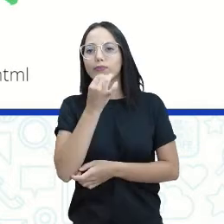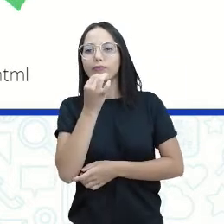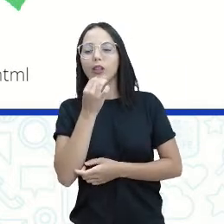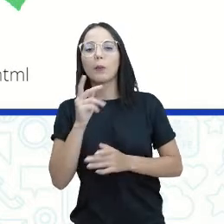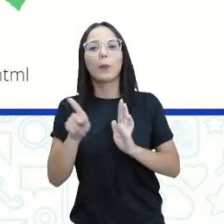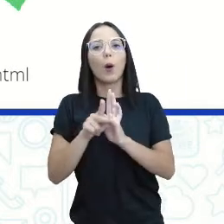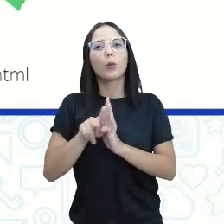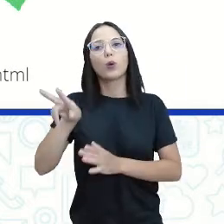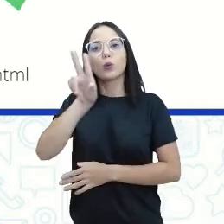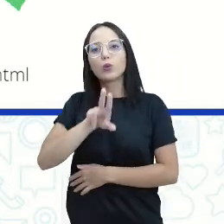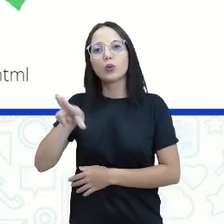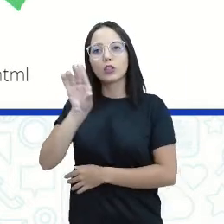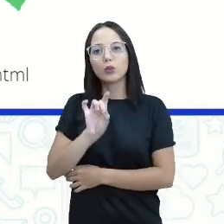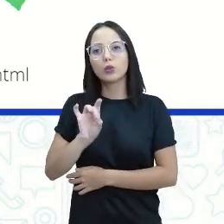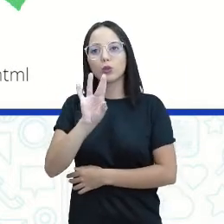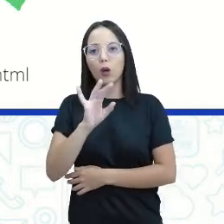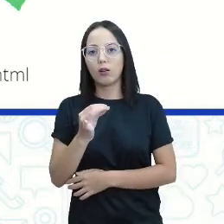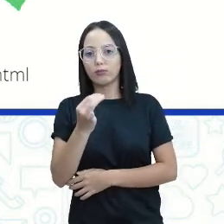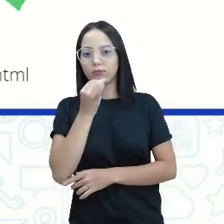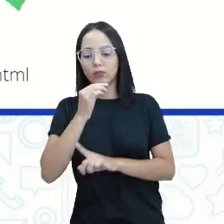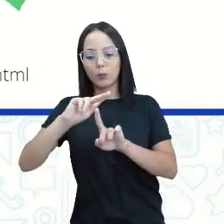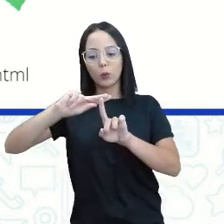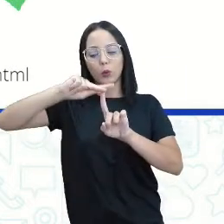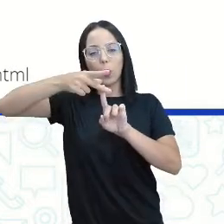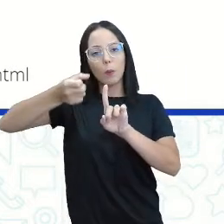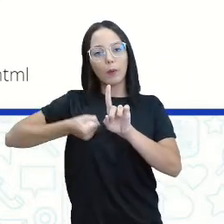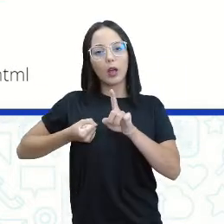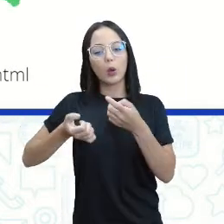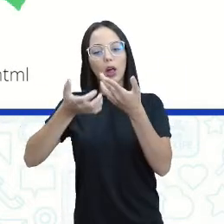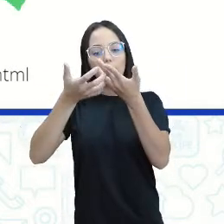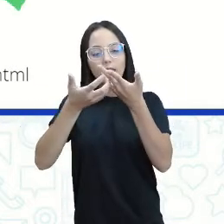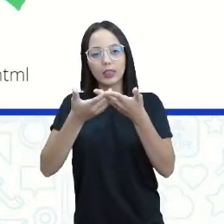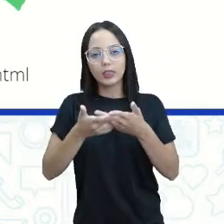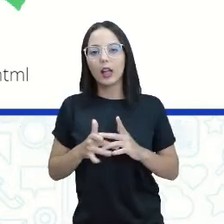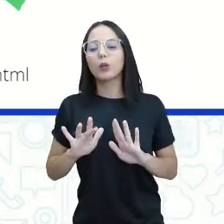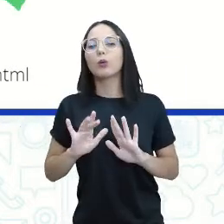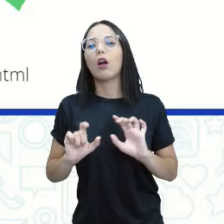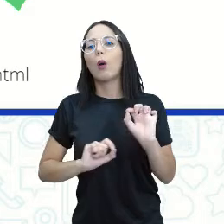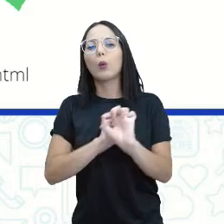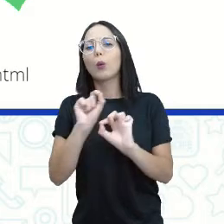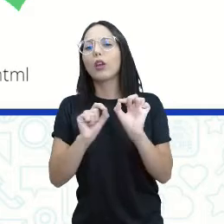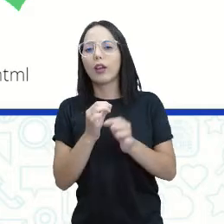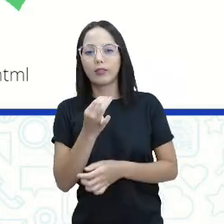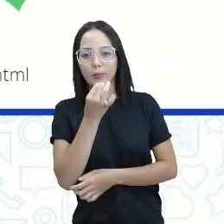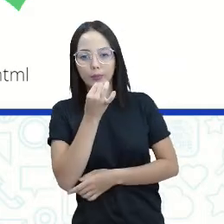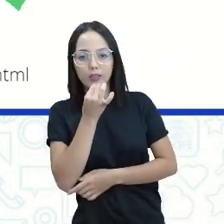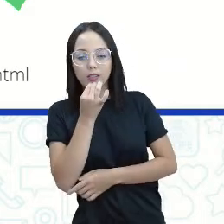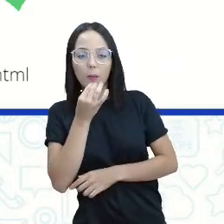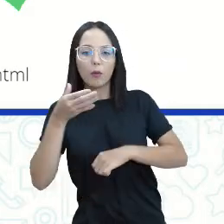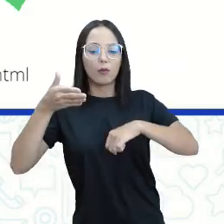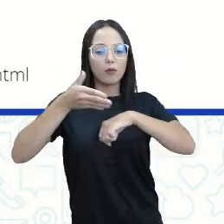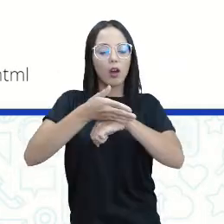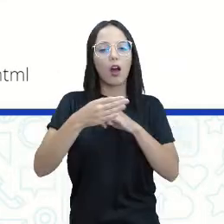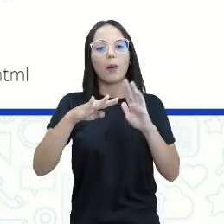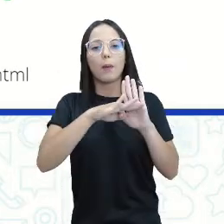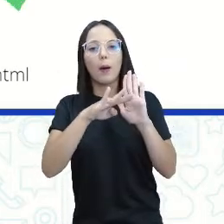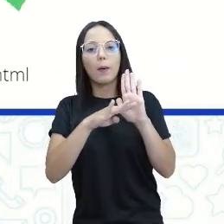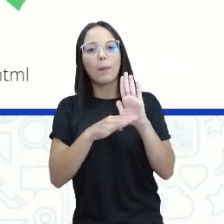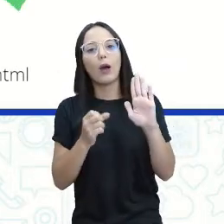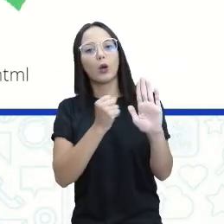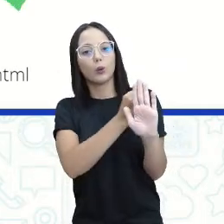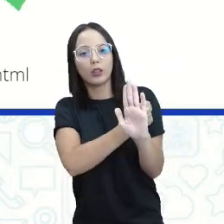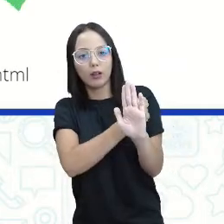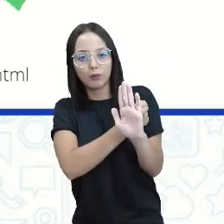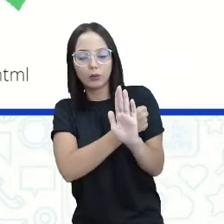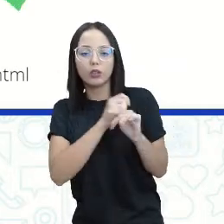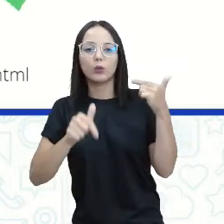estiver trabalhando apenas com expoentes naturais, aí é aquele comentário, né? Ou seja, vai lá na playlist lá do 8º ano, onde a